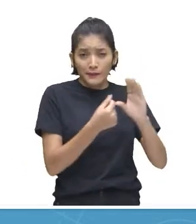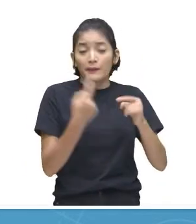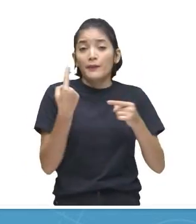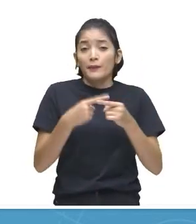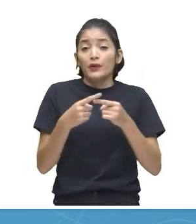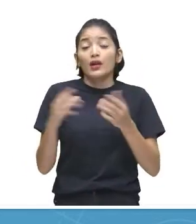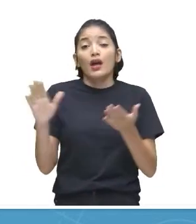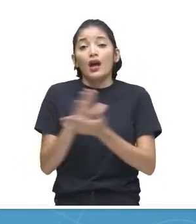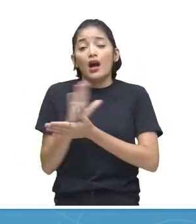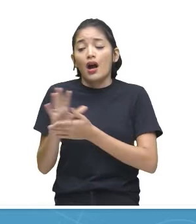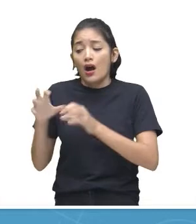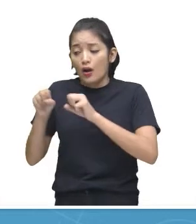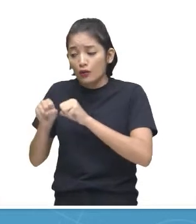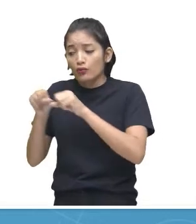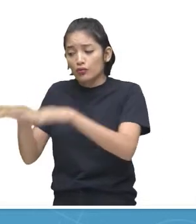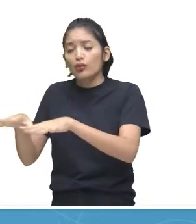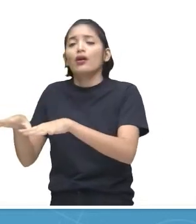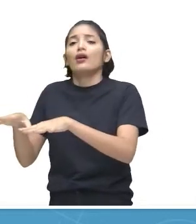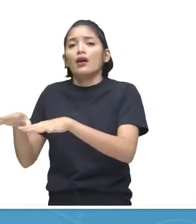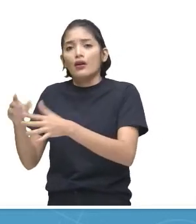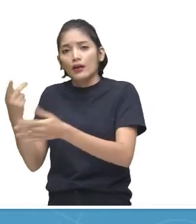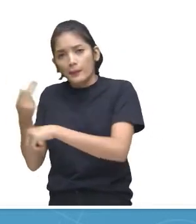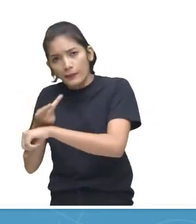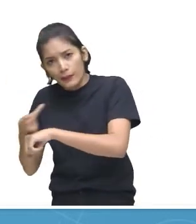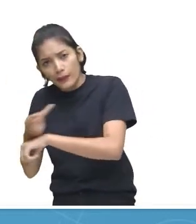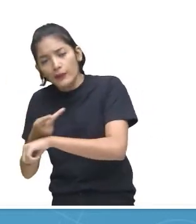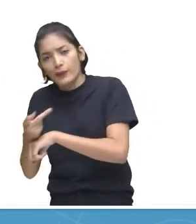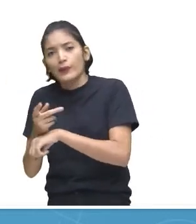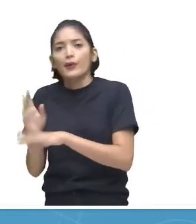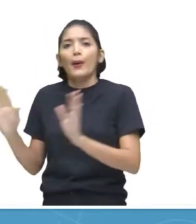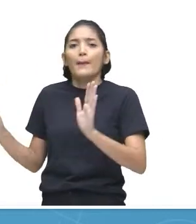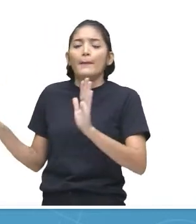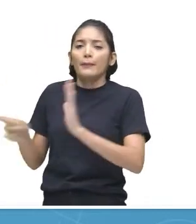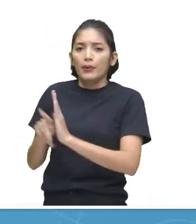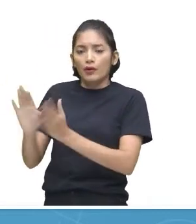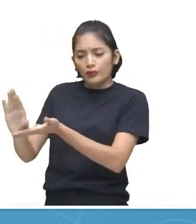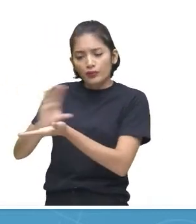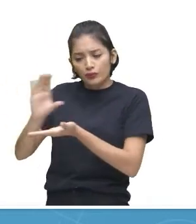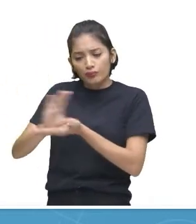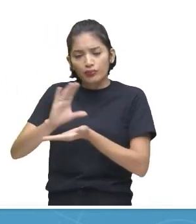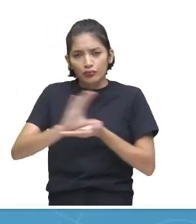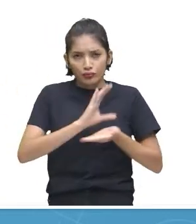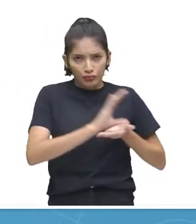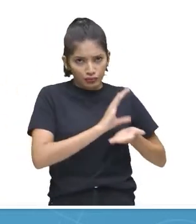as colônias são exploradas em ou seja, do lucro para a